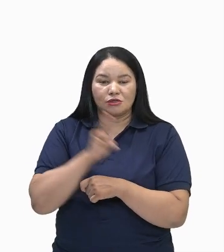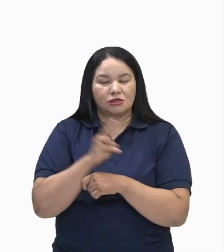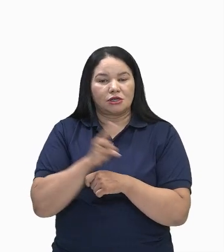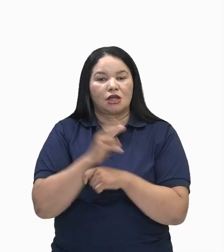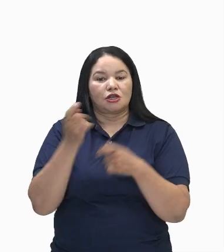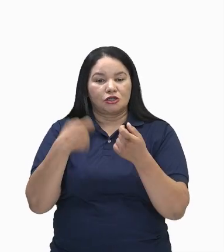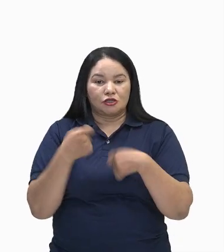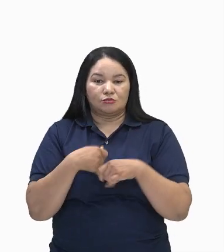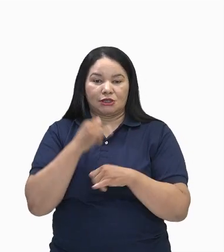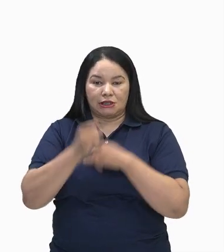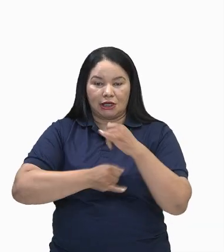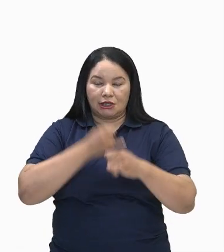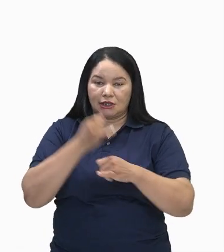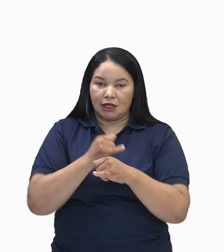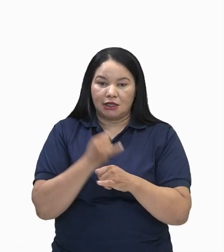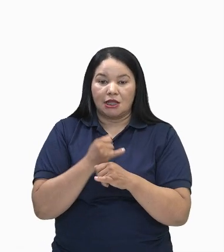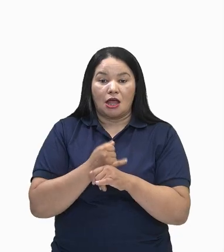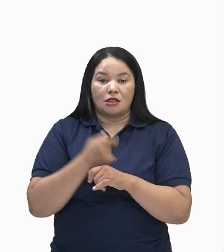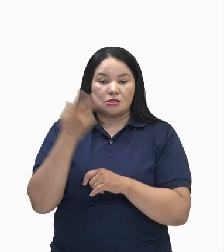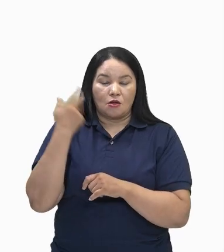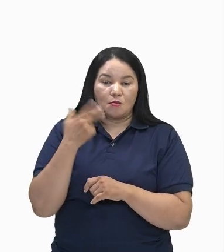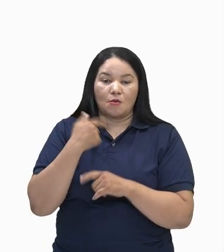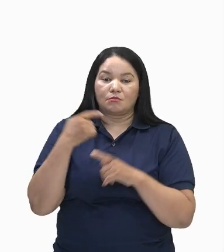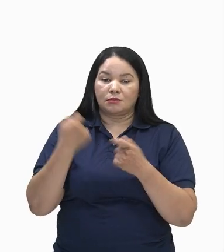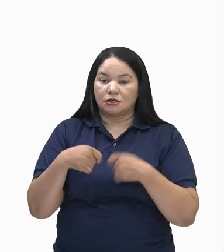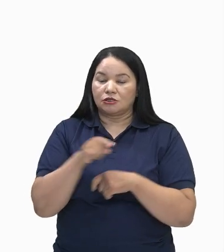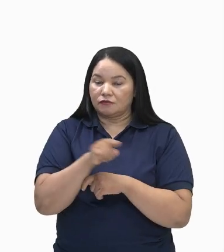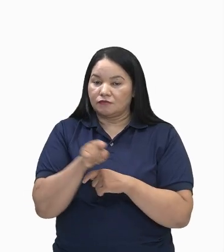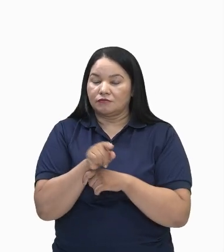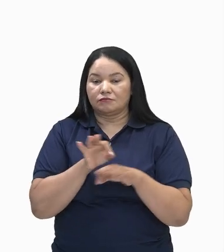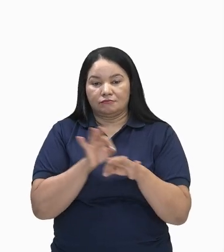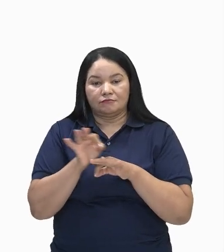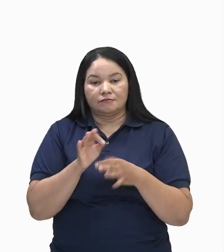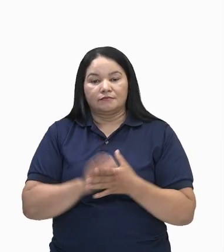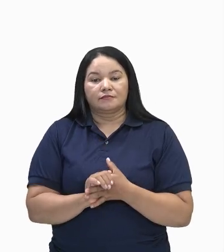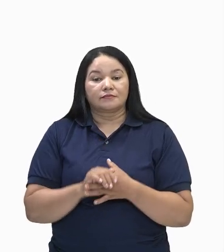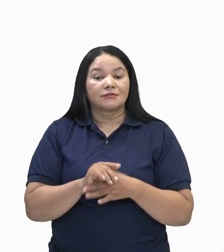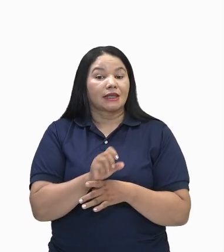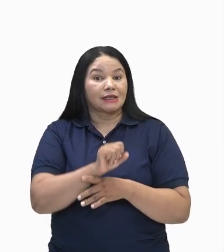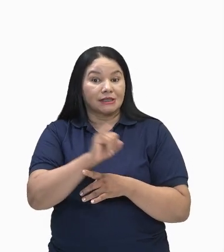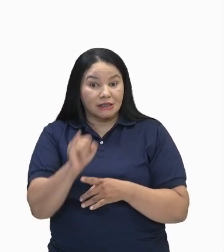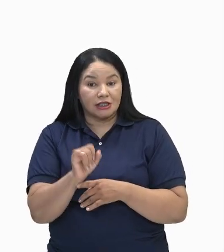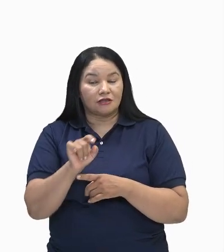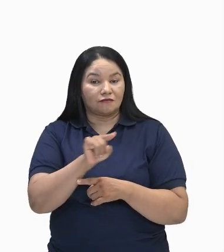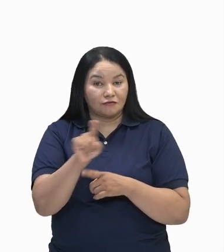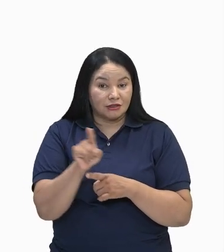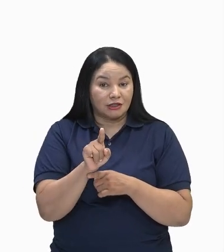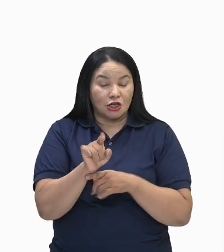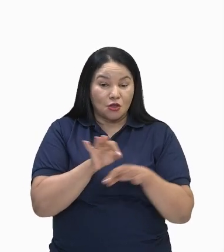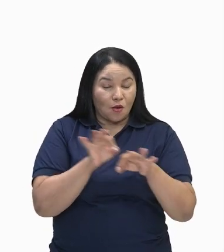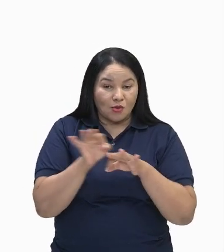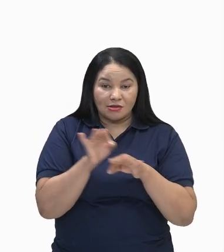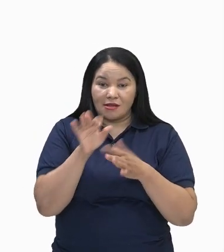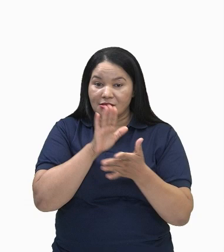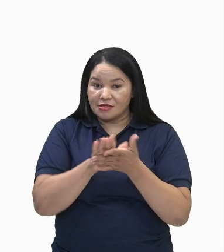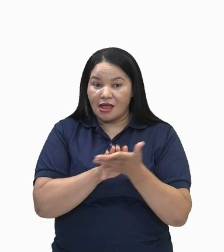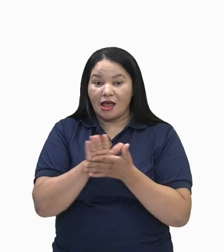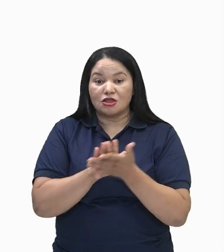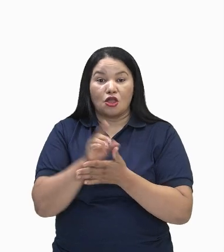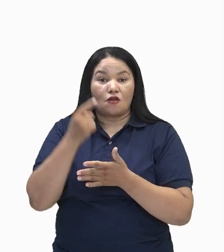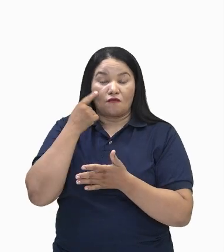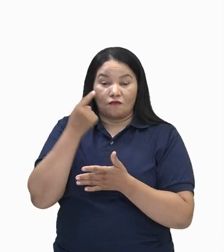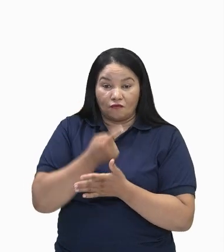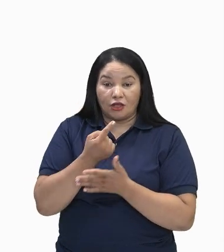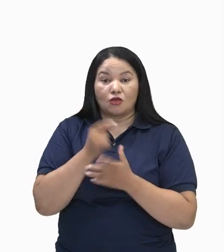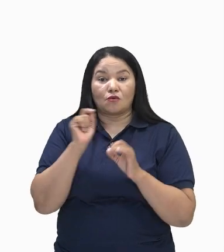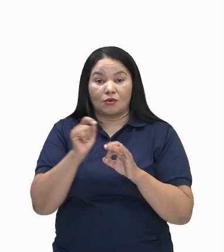para a regularização do serviço. Caso contrário, estarei considerando a